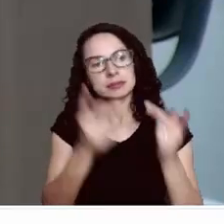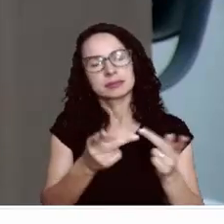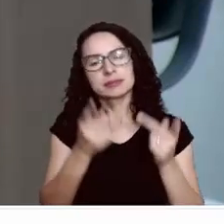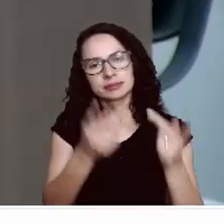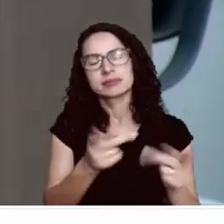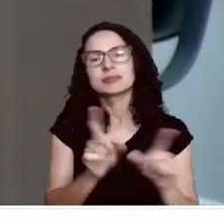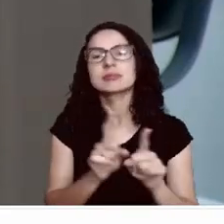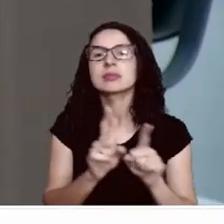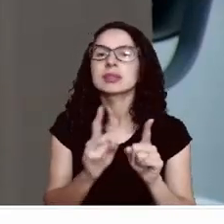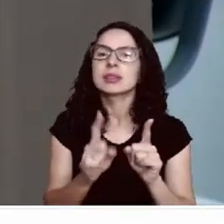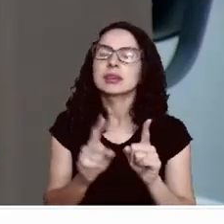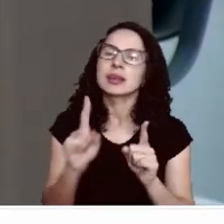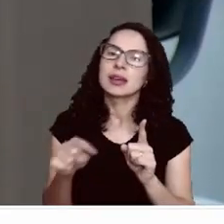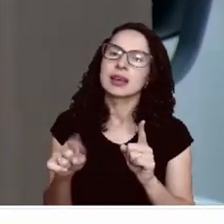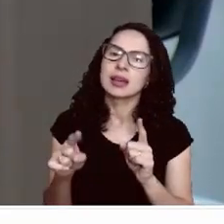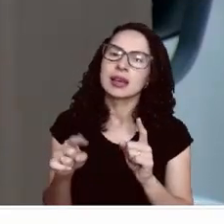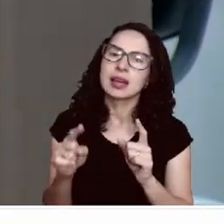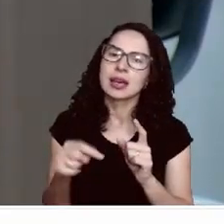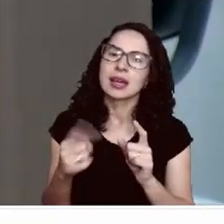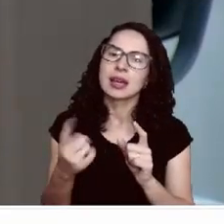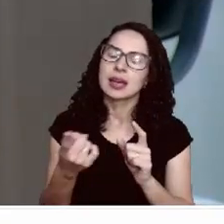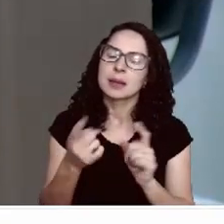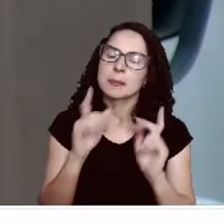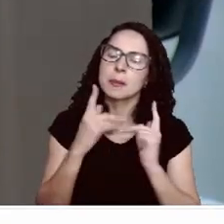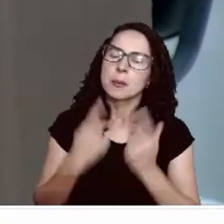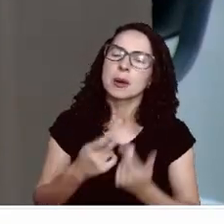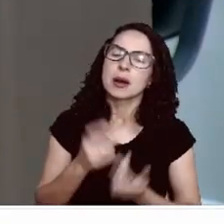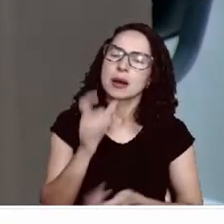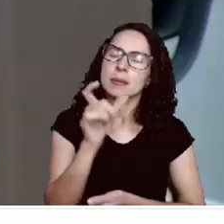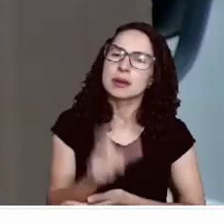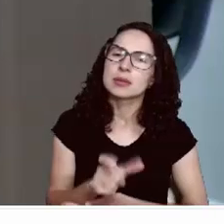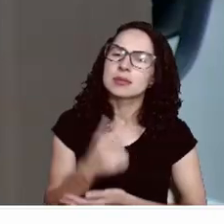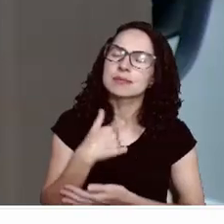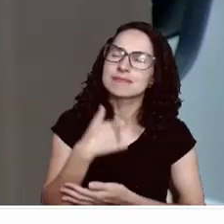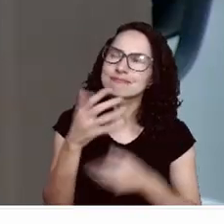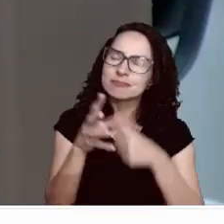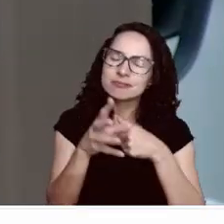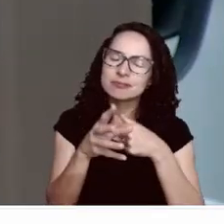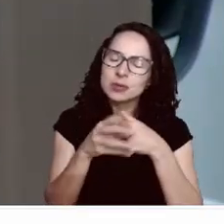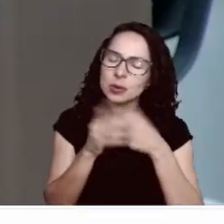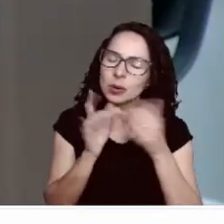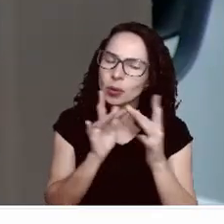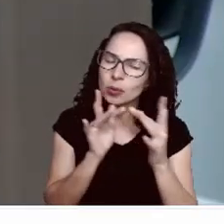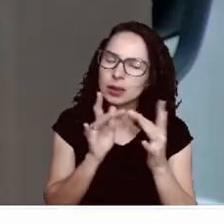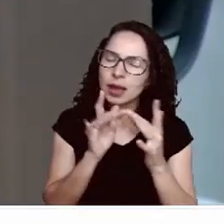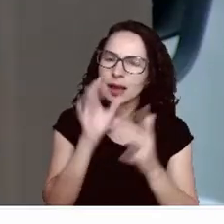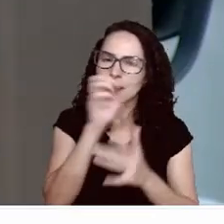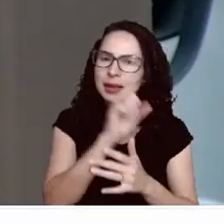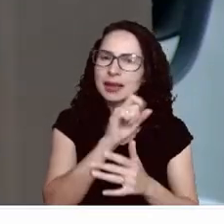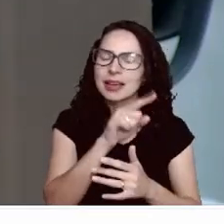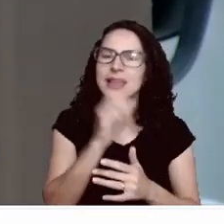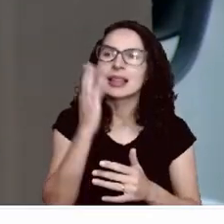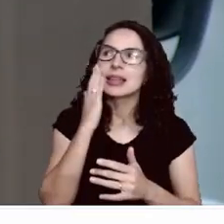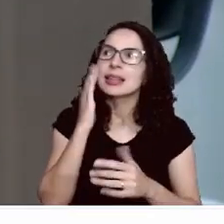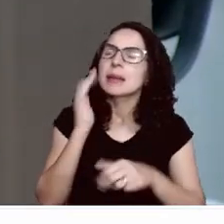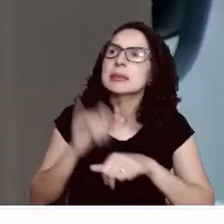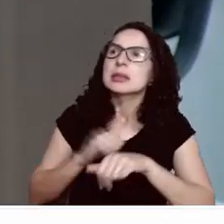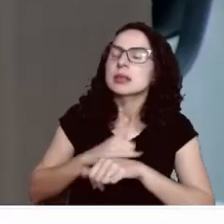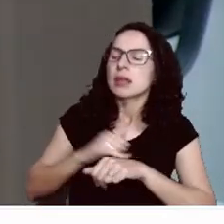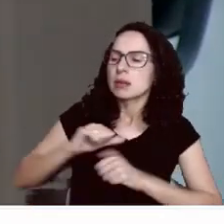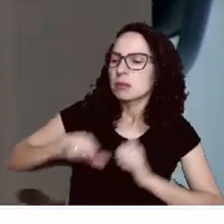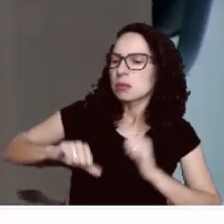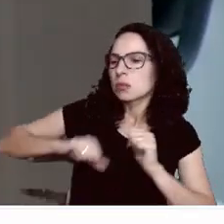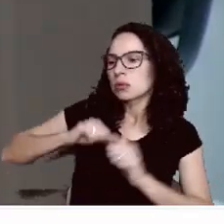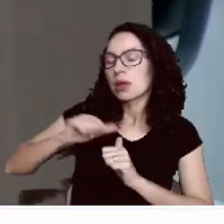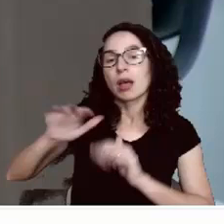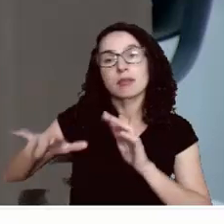isso é um ser humano que a gente tem que aprender a conviver com eles, porque eu falo assim, ele soube dar a volta e muitos não conseguem. O